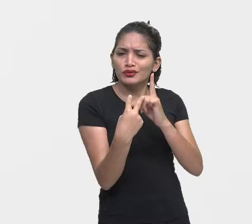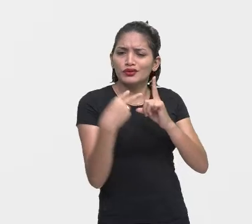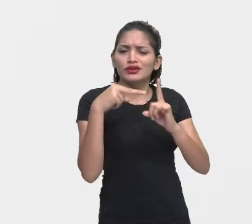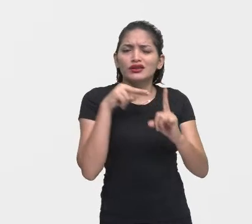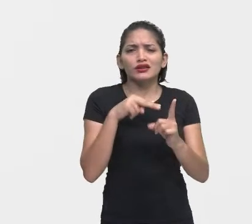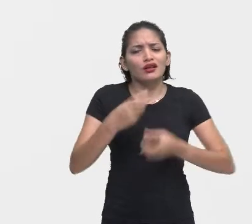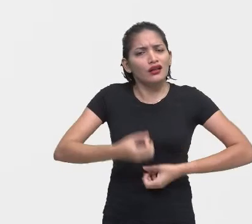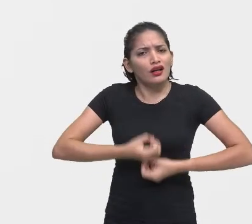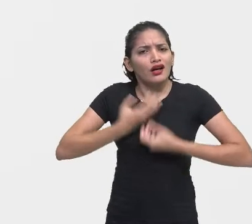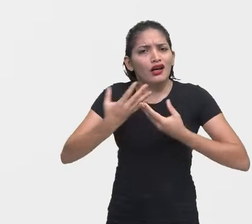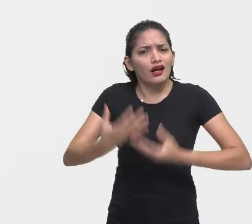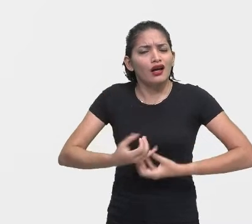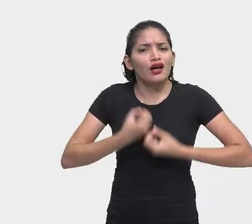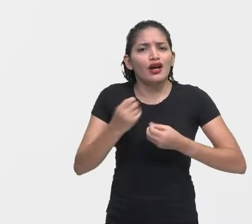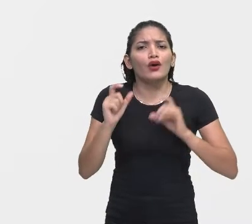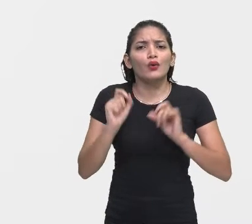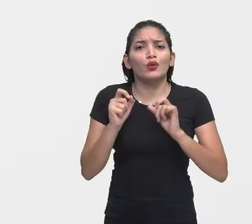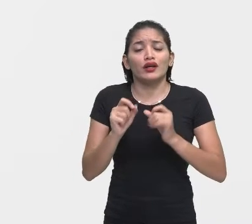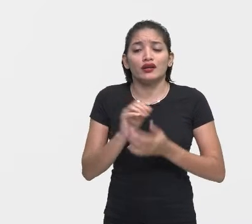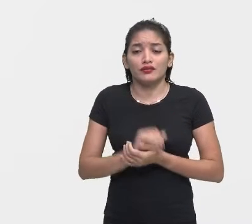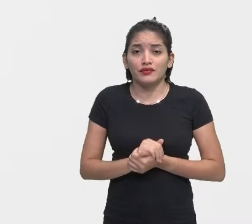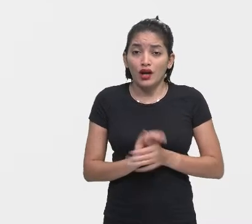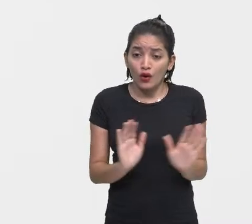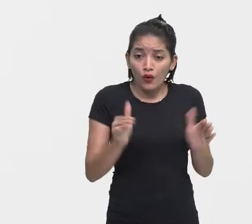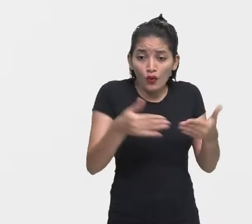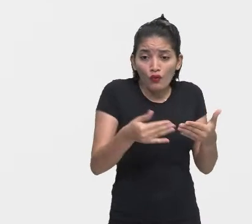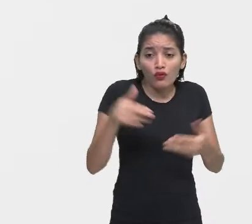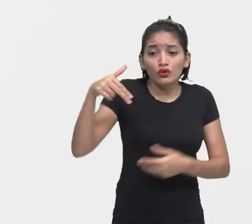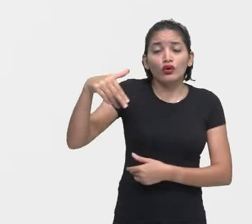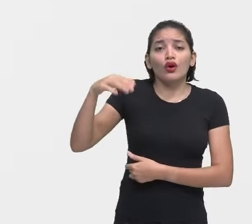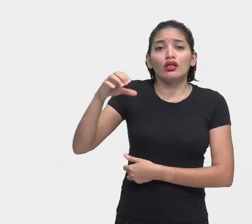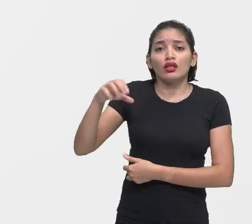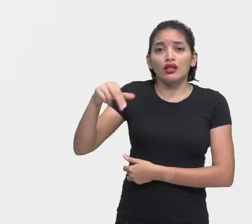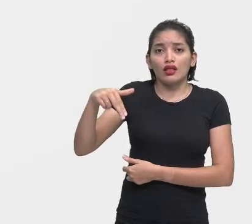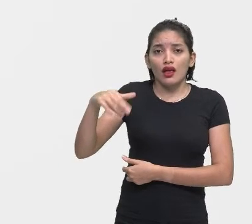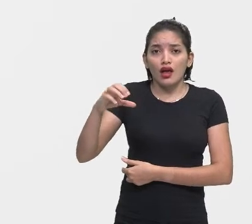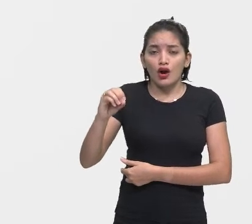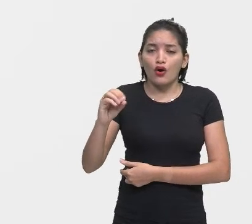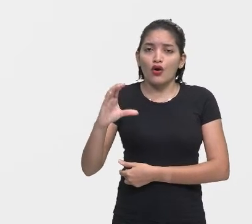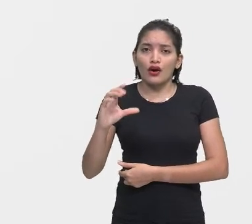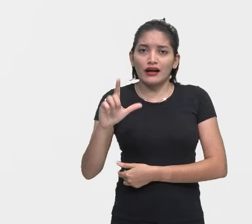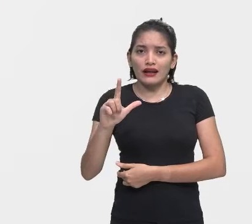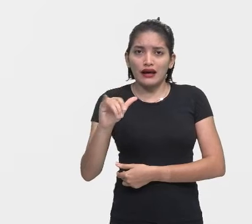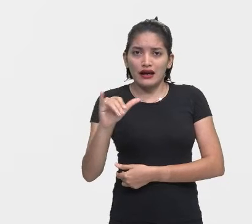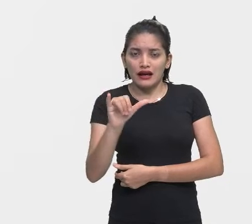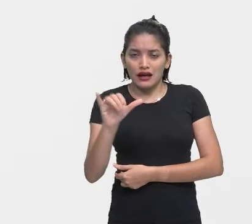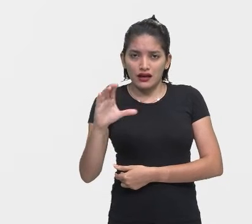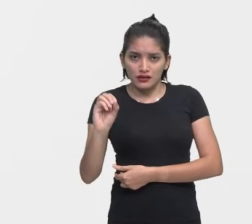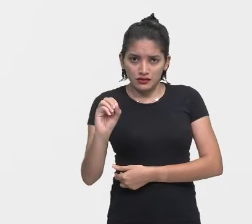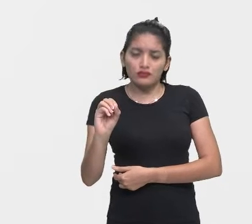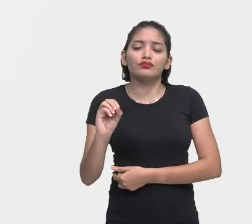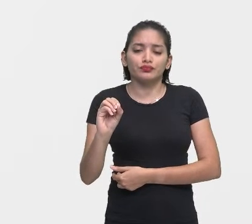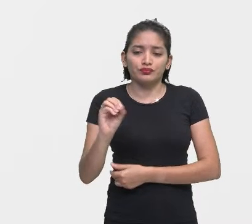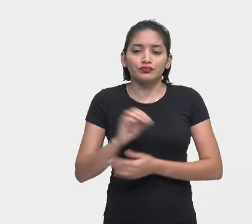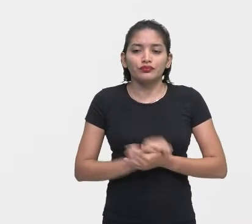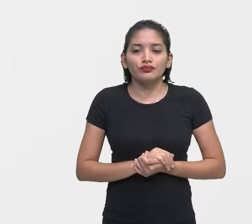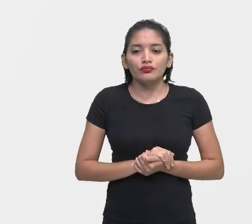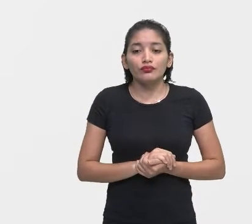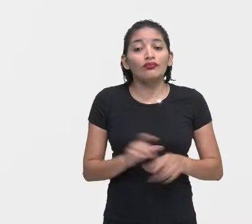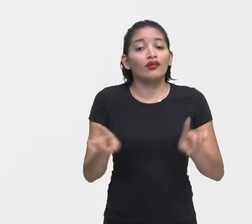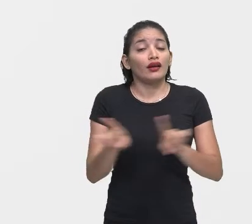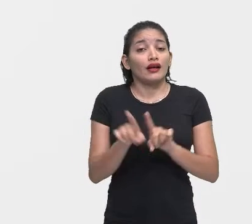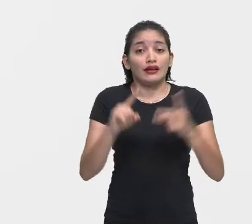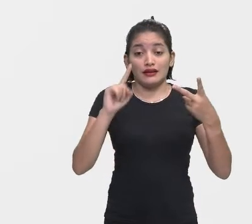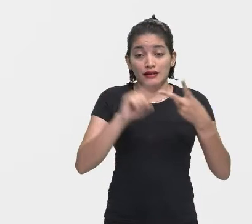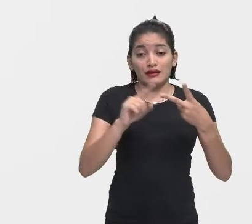né, a produção poética dele é neoclássica, né? O cerne é o neoclassicismo. E nós temos